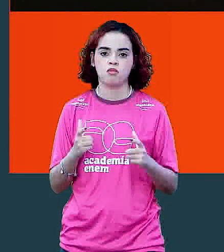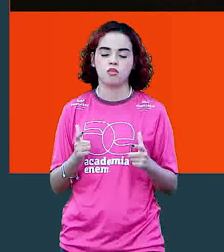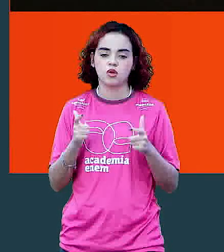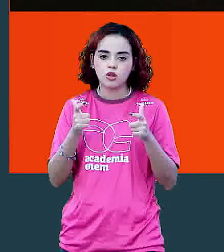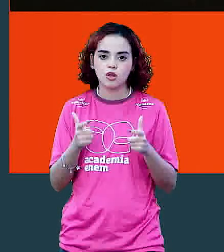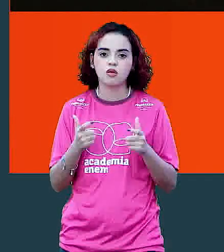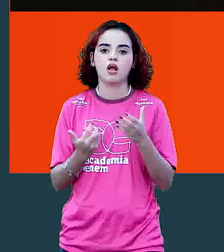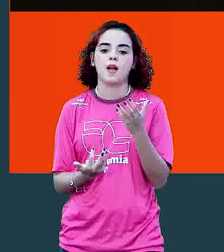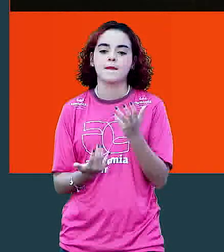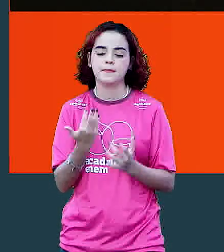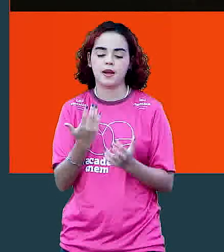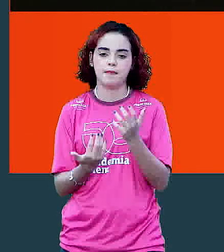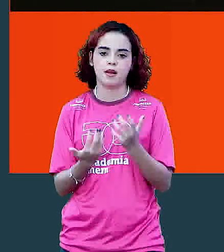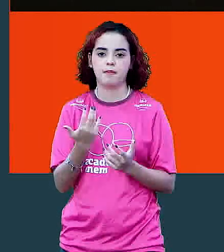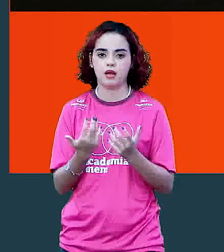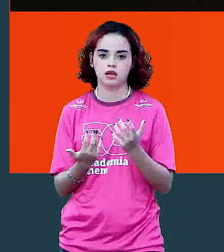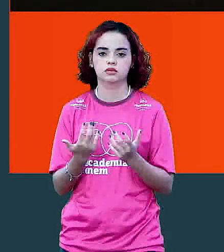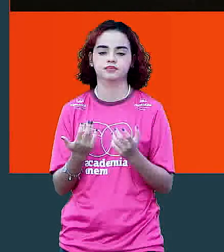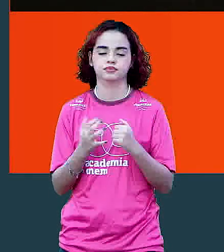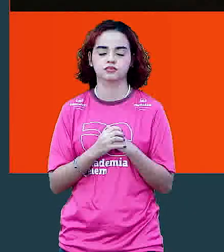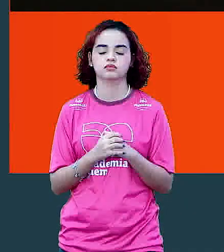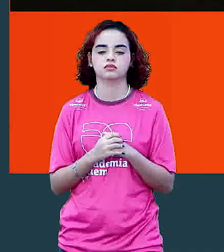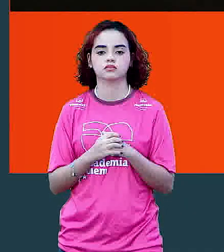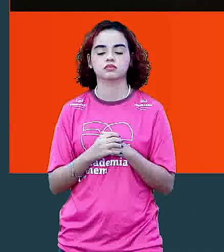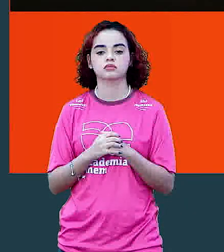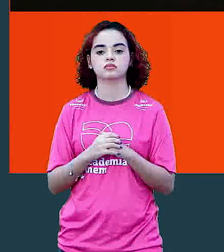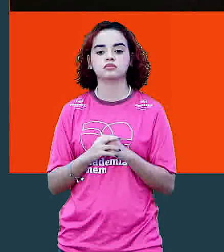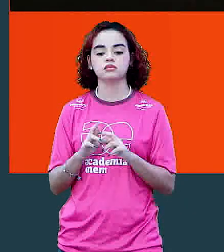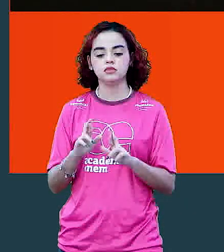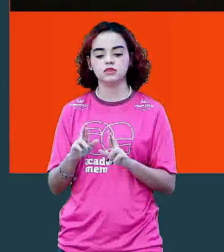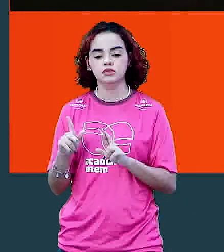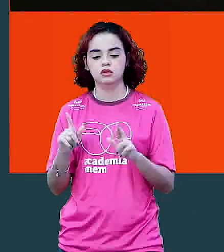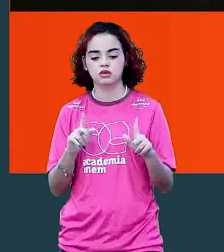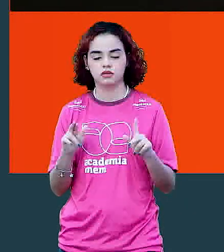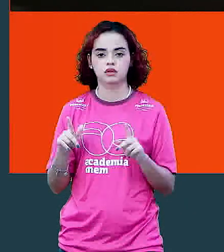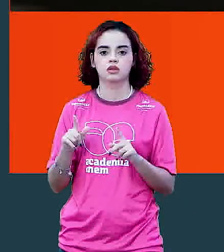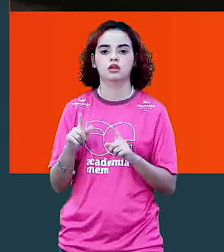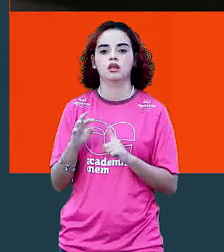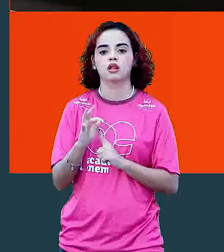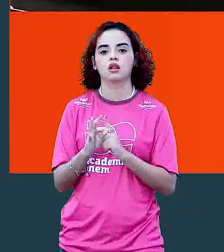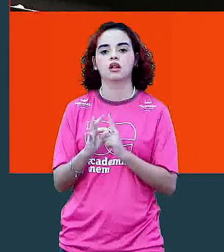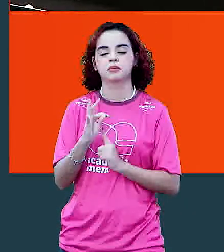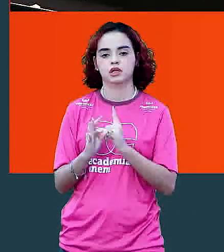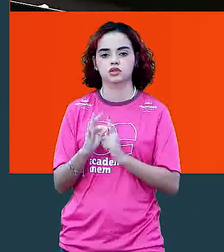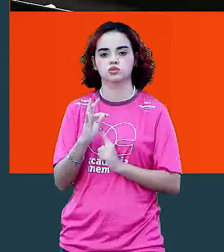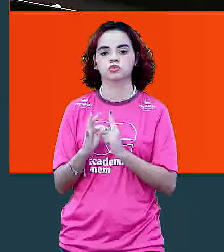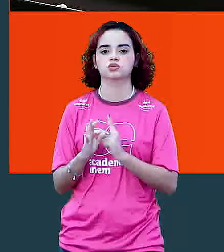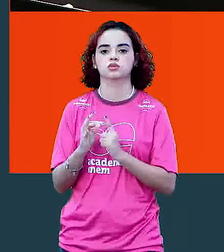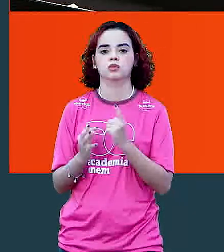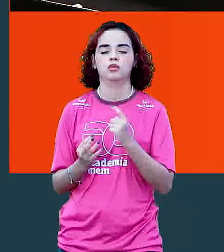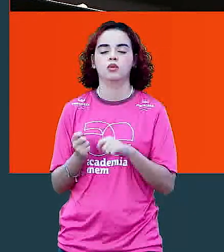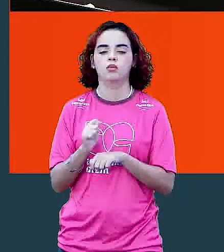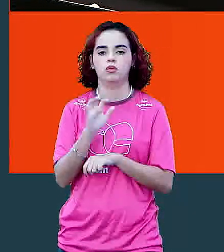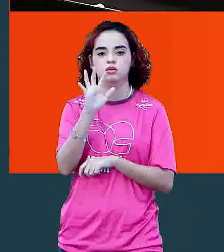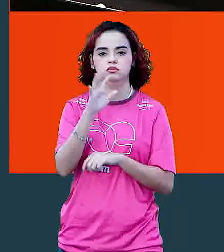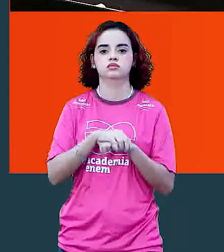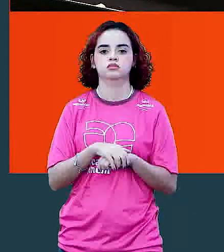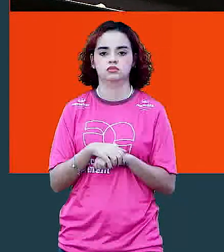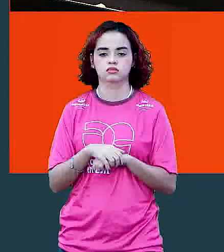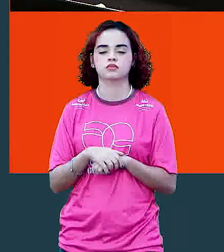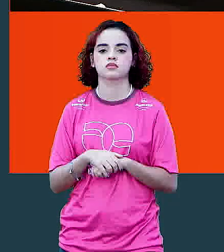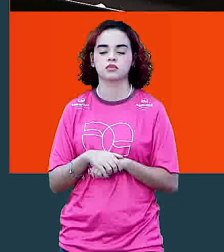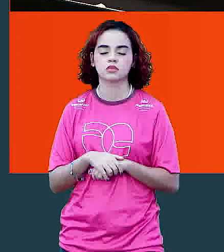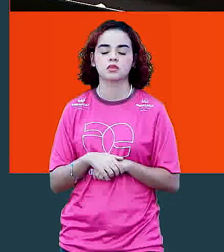de acordo com a diferença entre as temperaturas de ebulição das frações. E aí? Não é isso que a gente estava vendo?